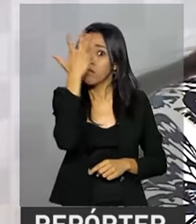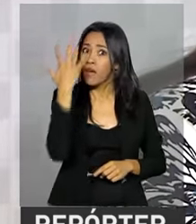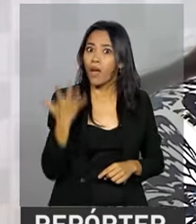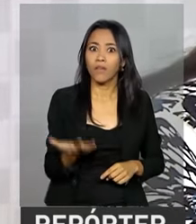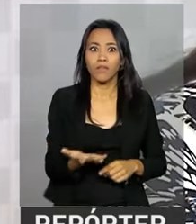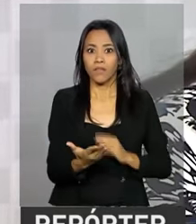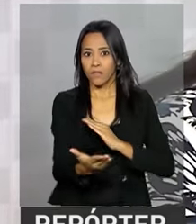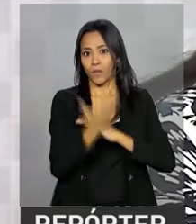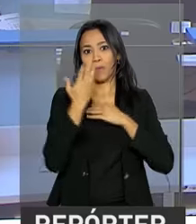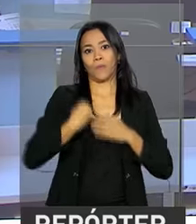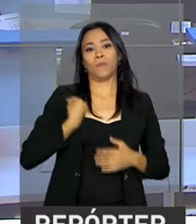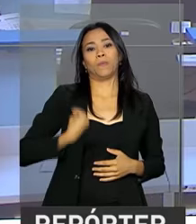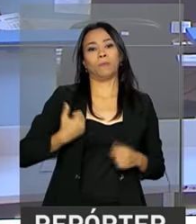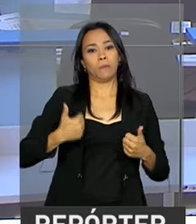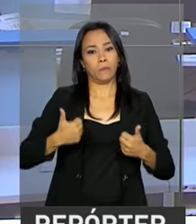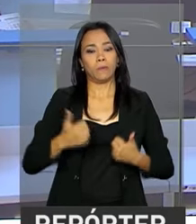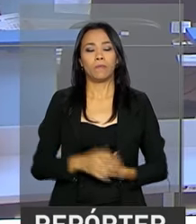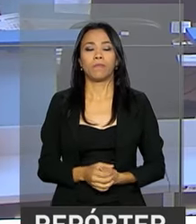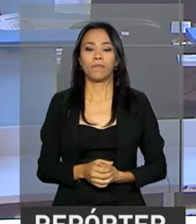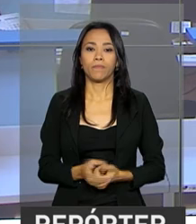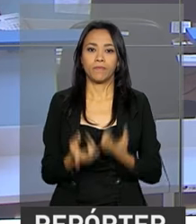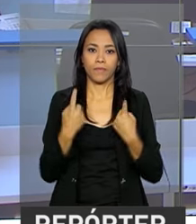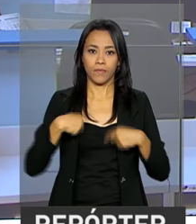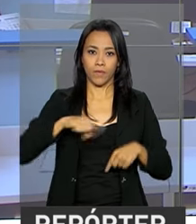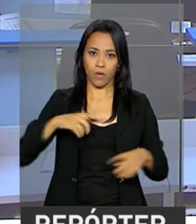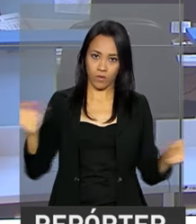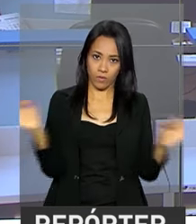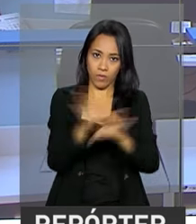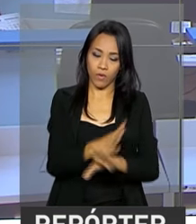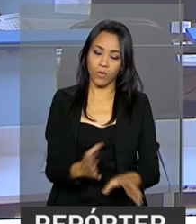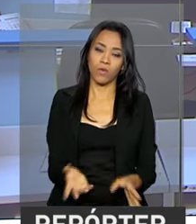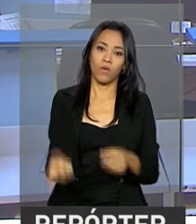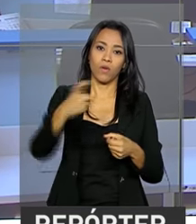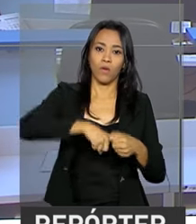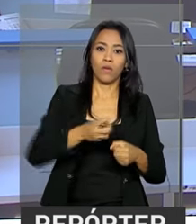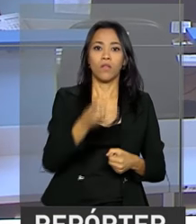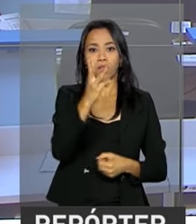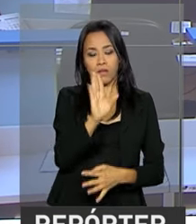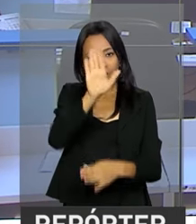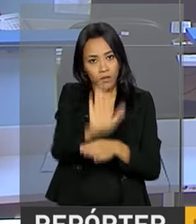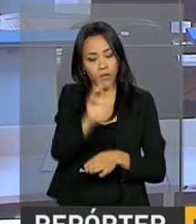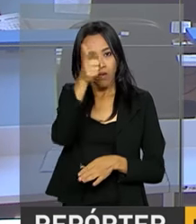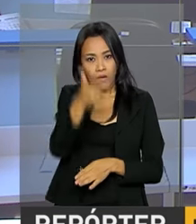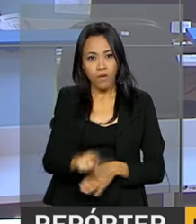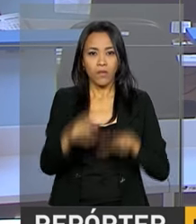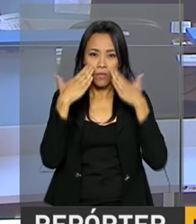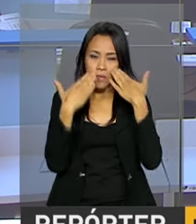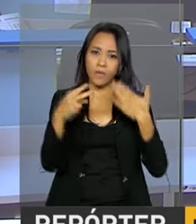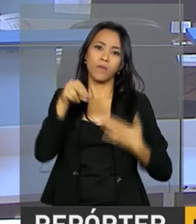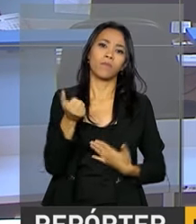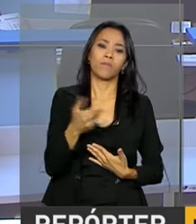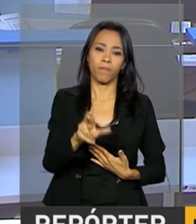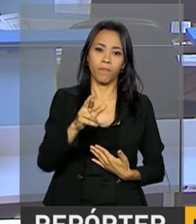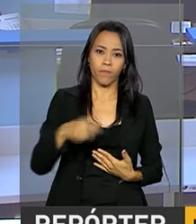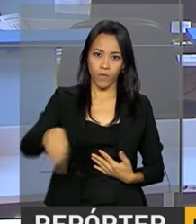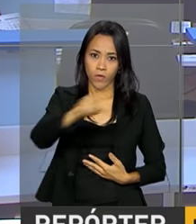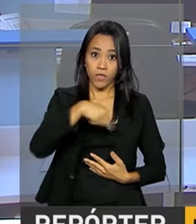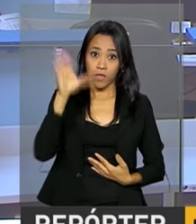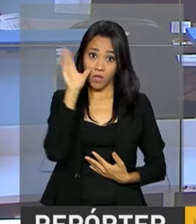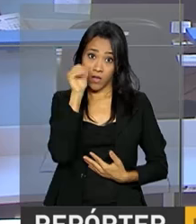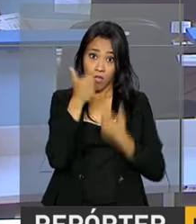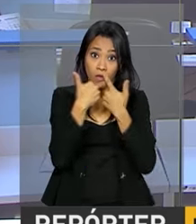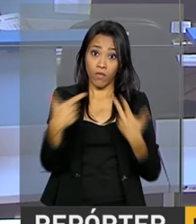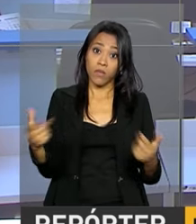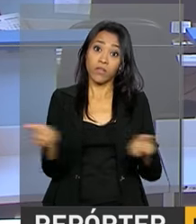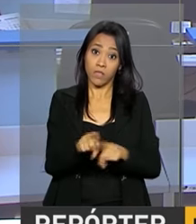muito a vida da gente. Bom, e nós ficamos por aqui. Voltamos às 15h na próxima edição do Repórter NBR. Acompanhe as